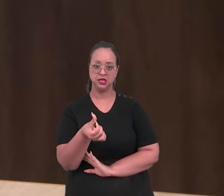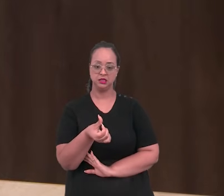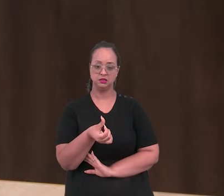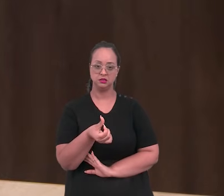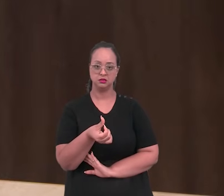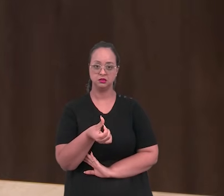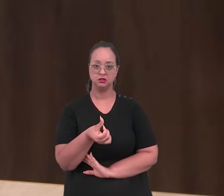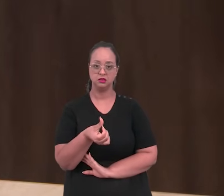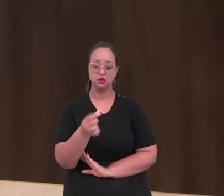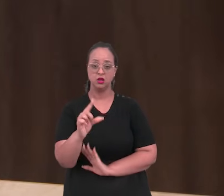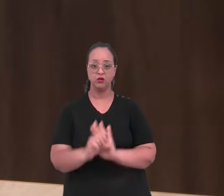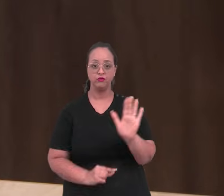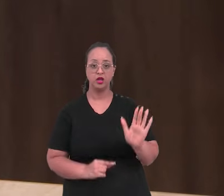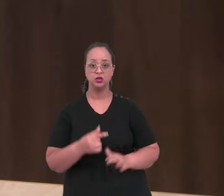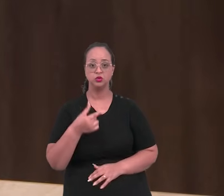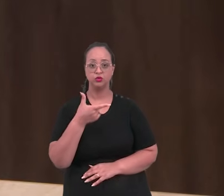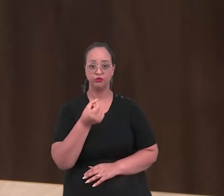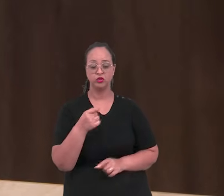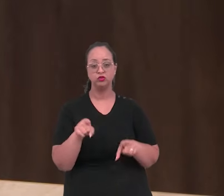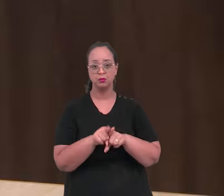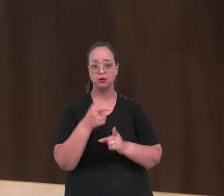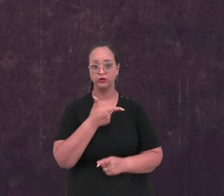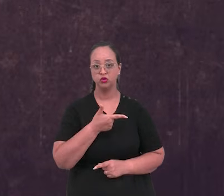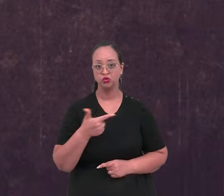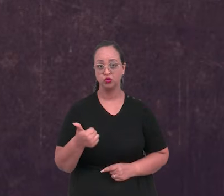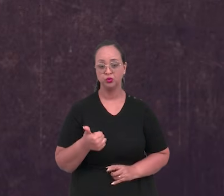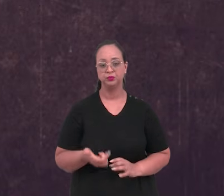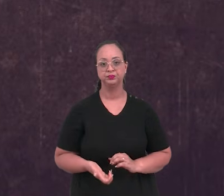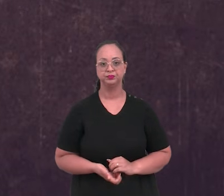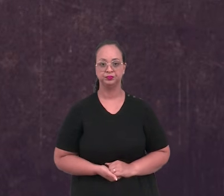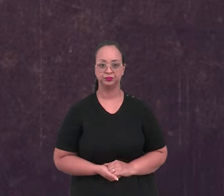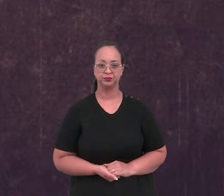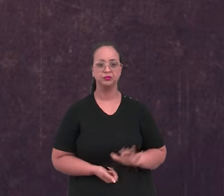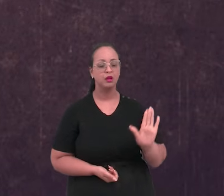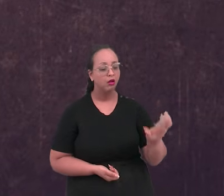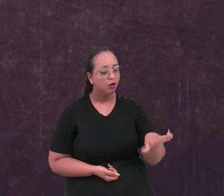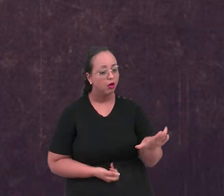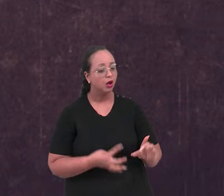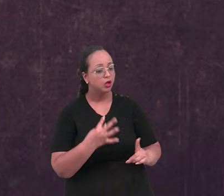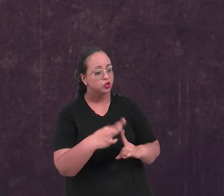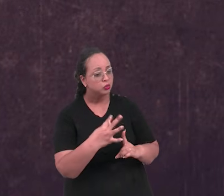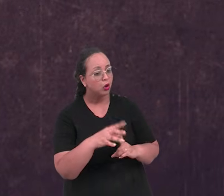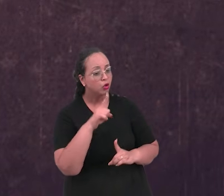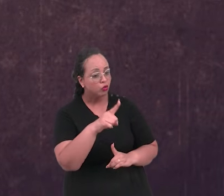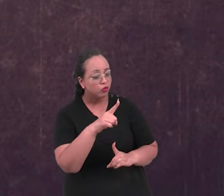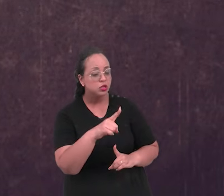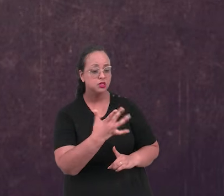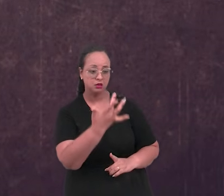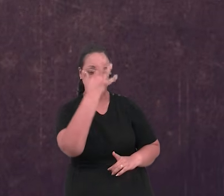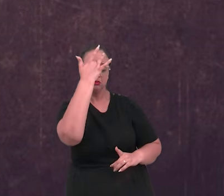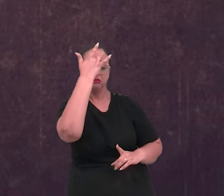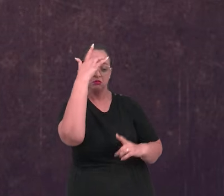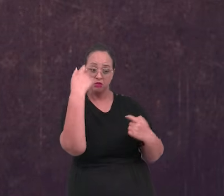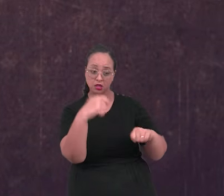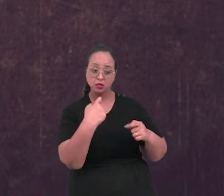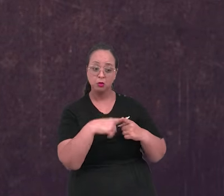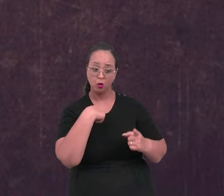6, versos 20 e 21, diz assim: ó Timóteo, guarda o depósito que te foi